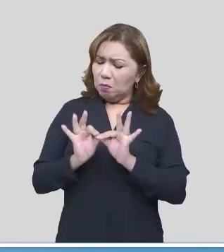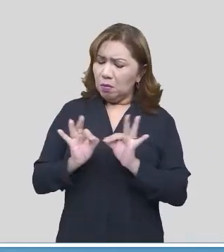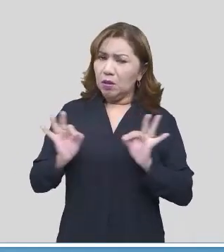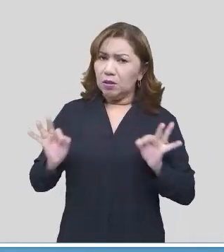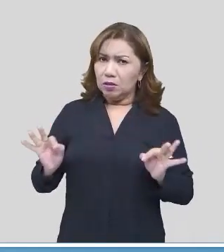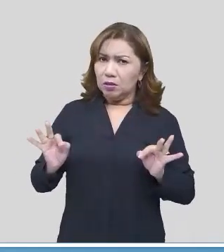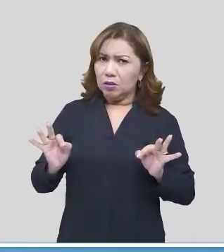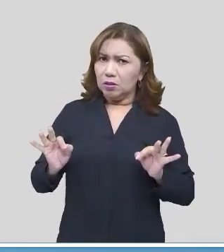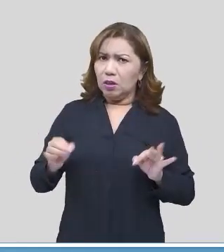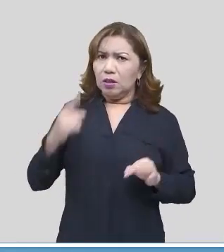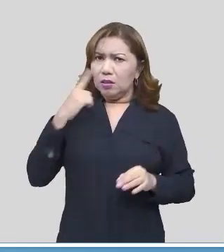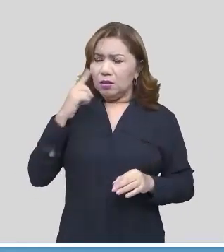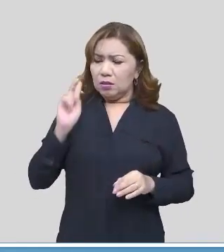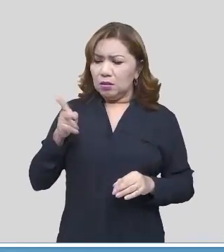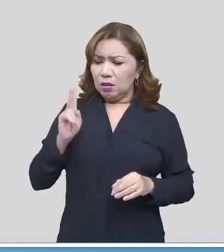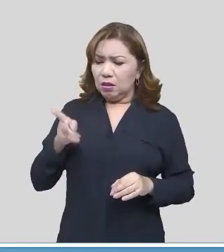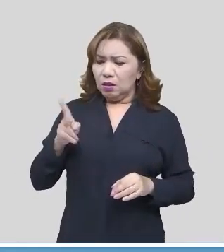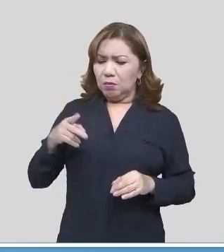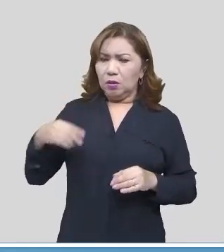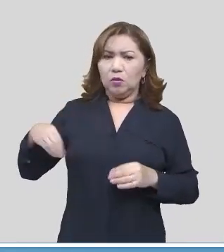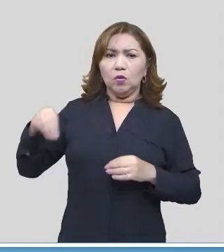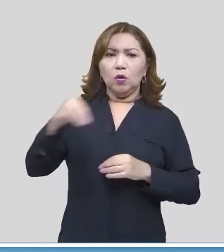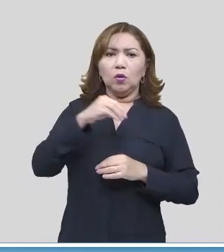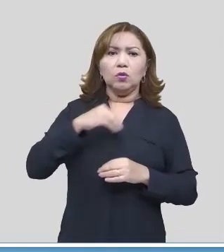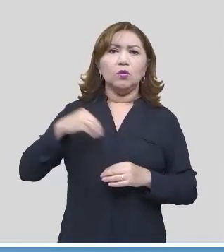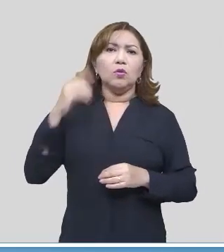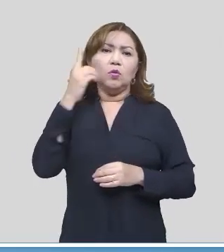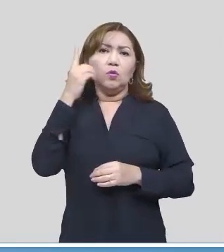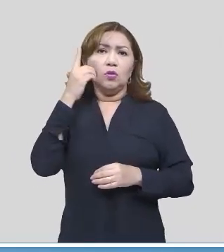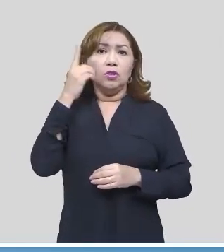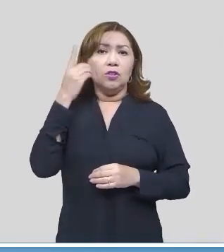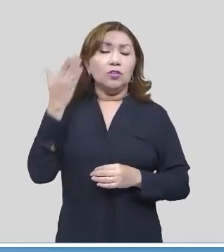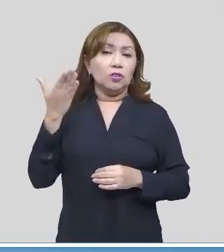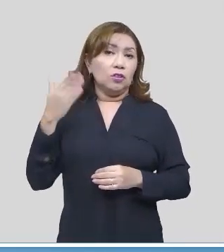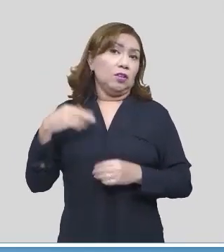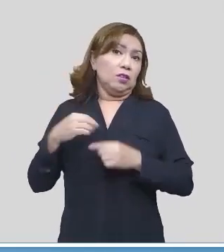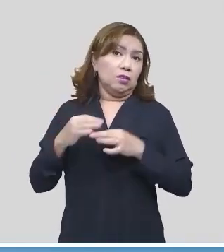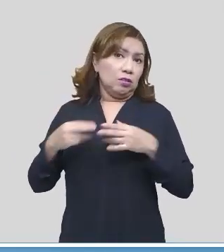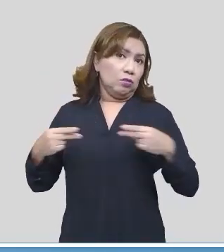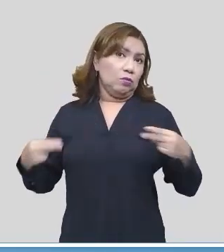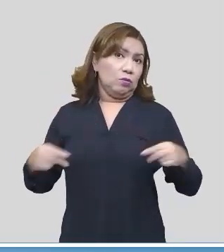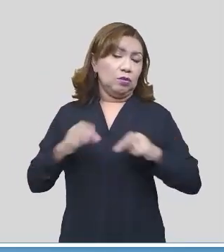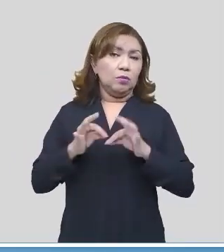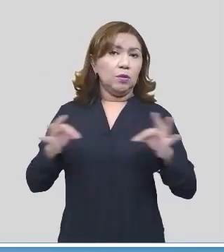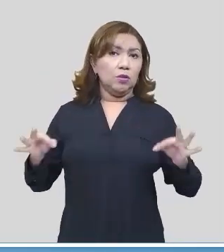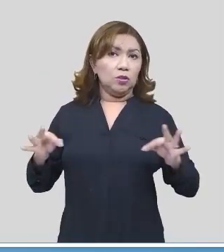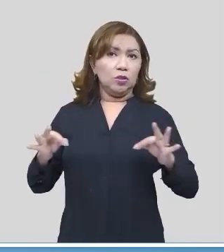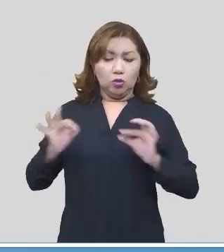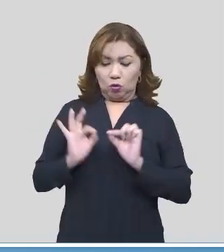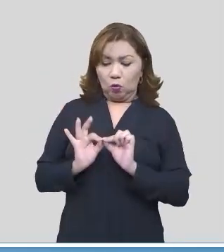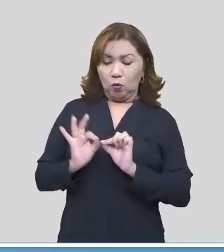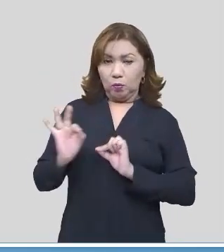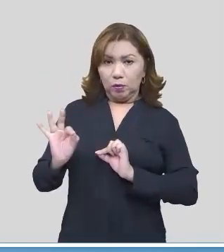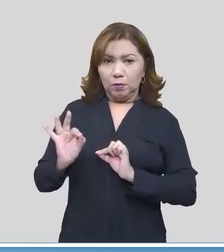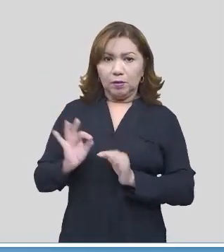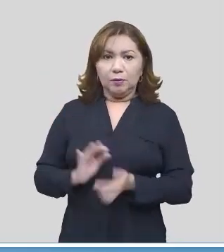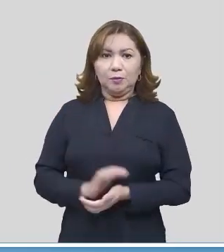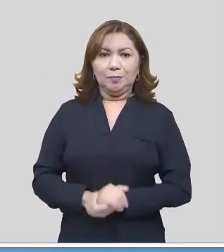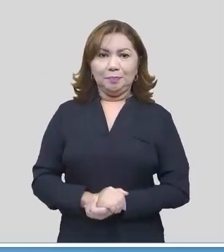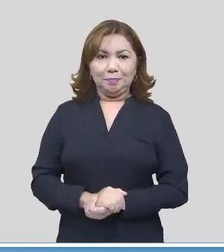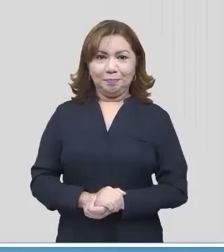Está constantemente no nosso dia a dia essas medidas de comprimento.